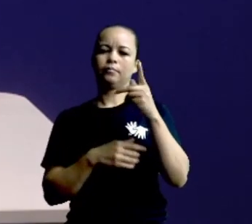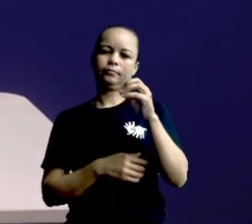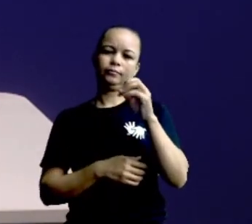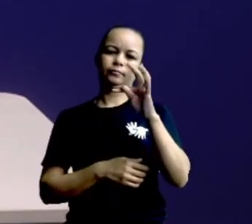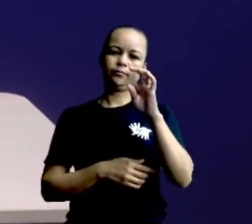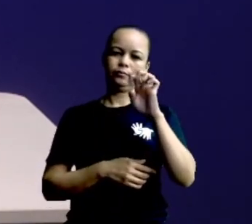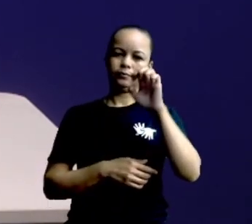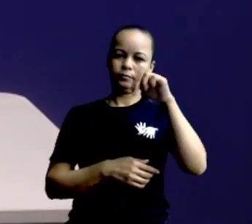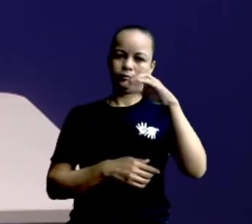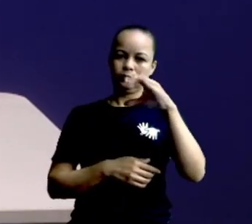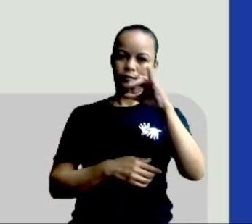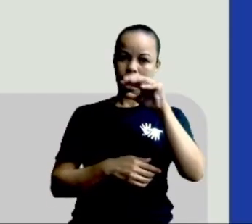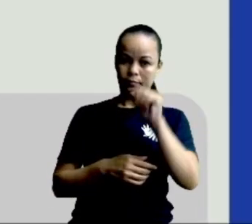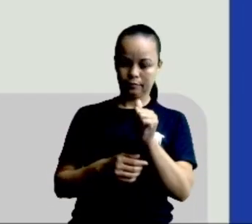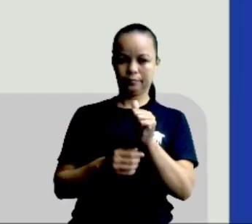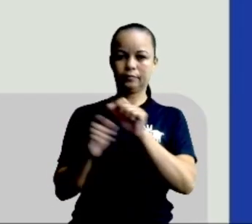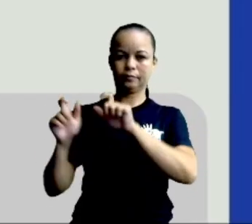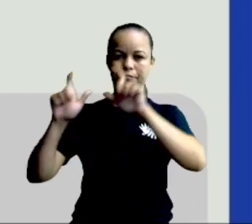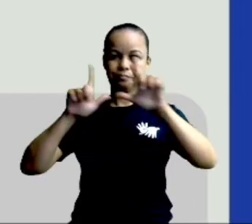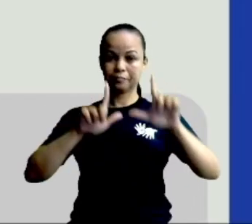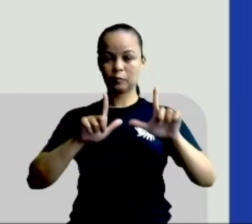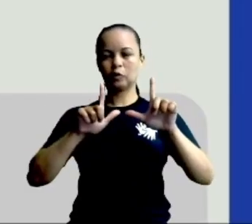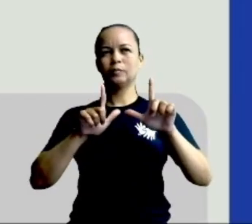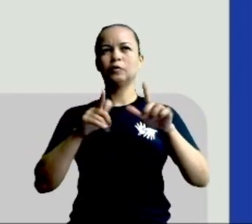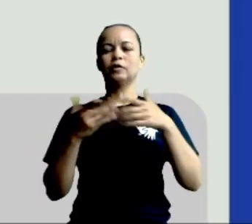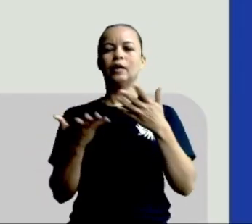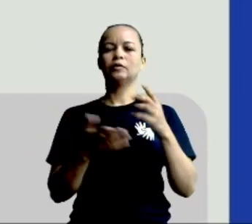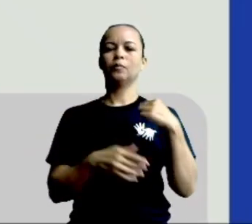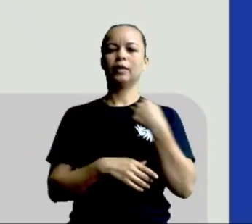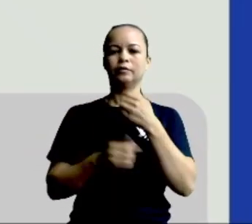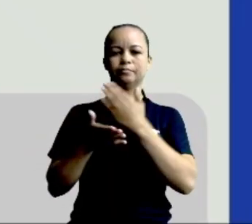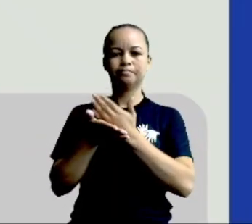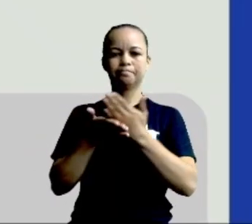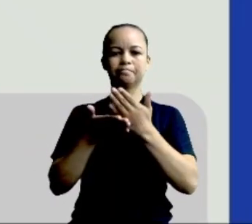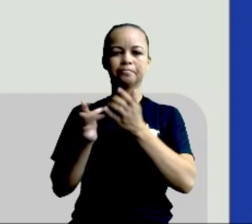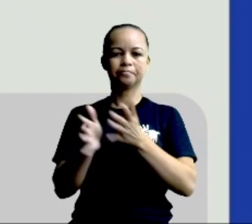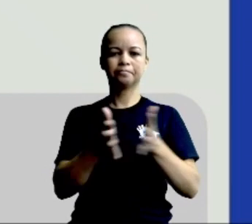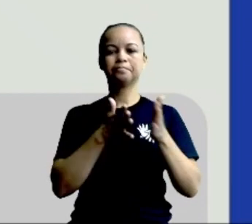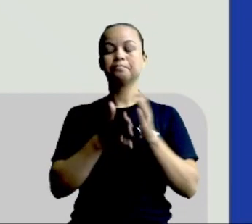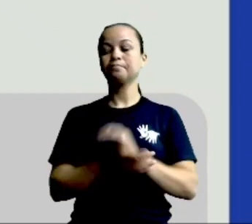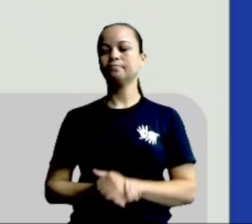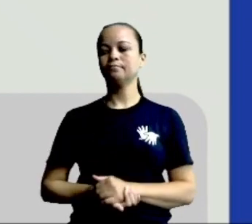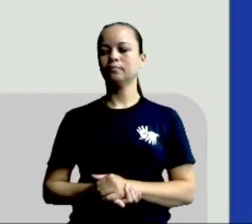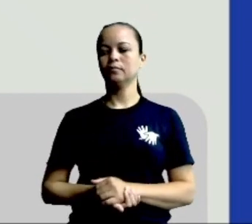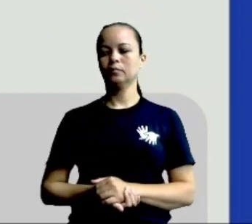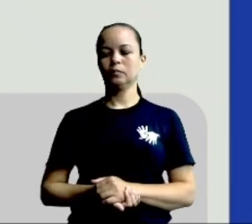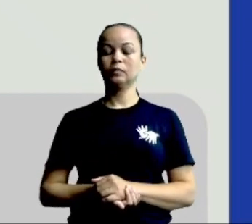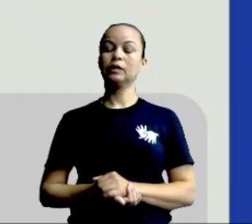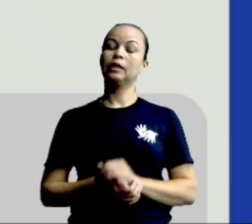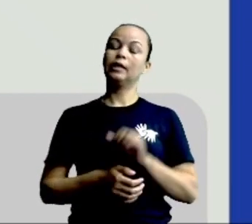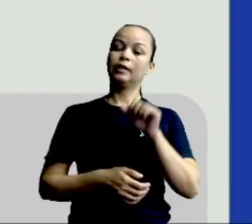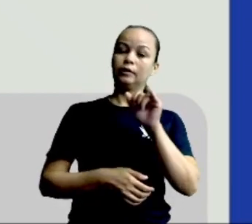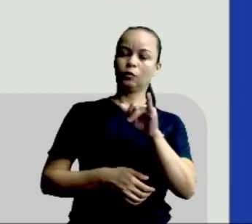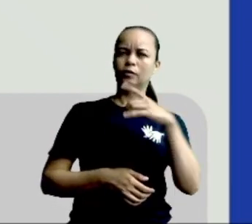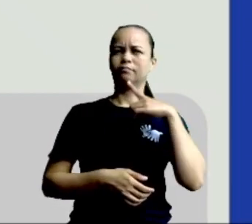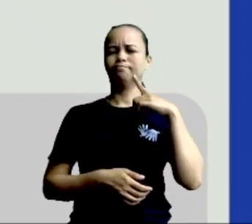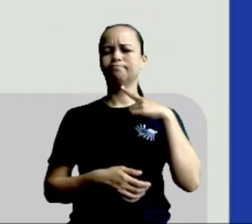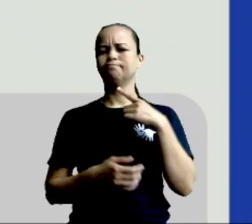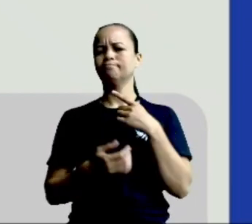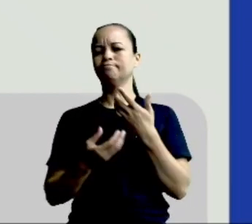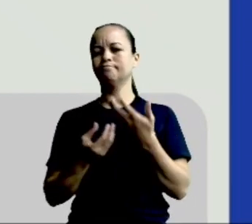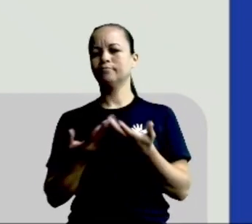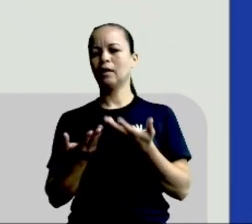algum. Então, volta aqui para o slide para a gente continuar. Ó, então, se eu tenho aqui,